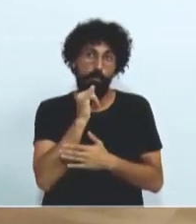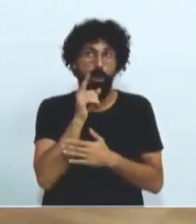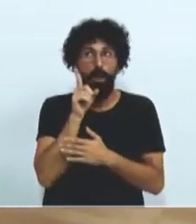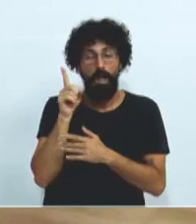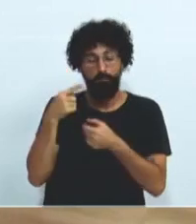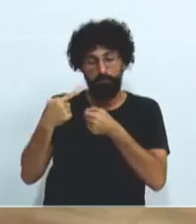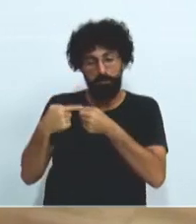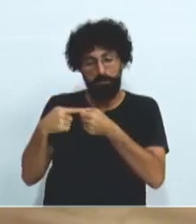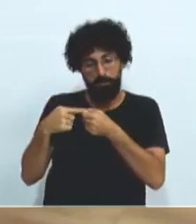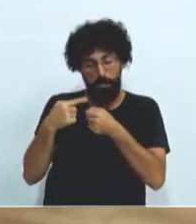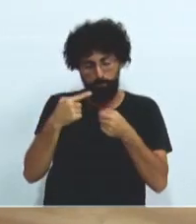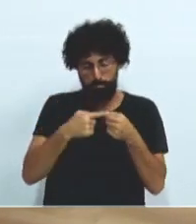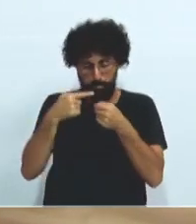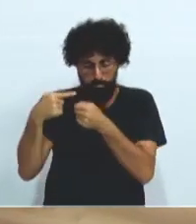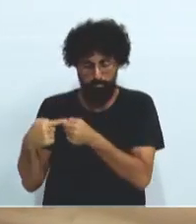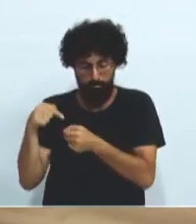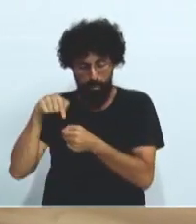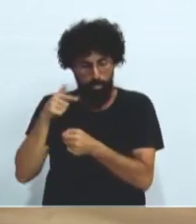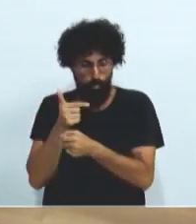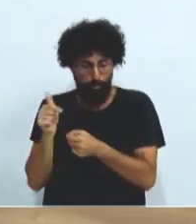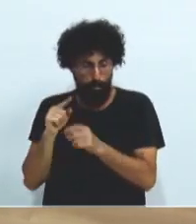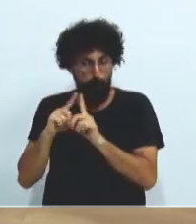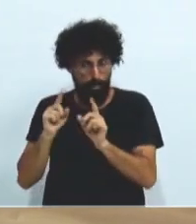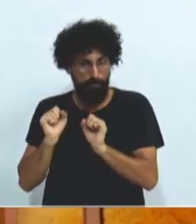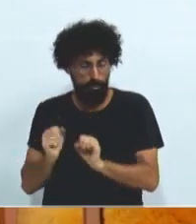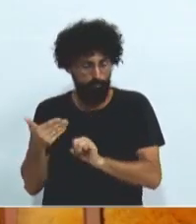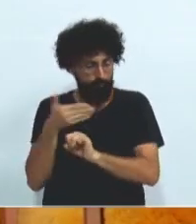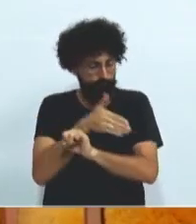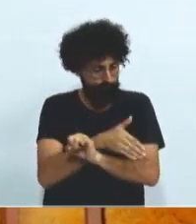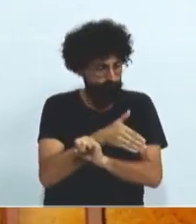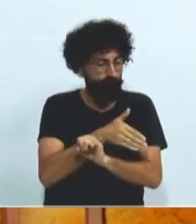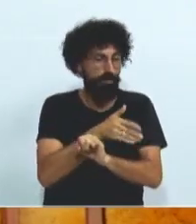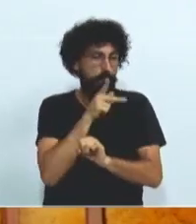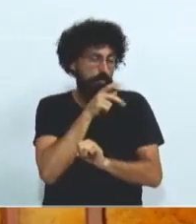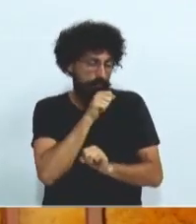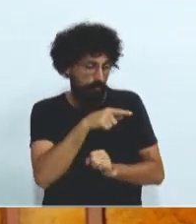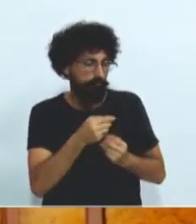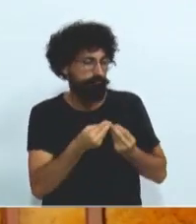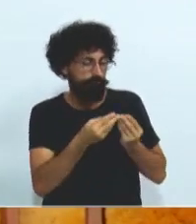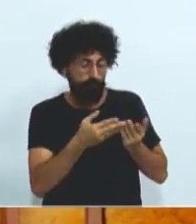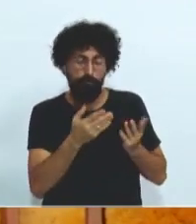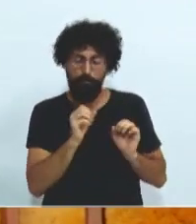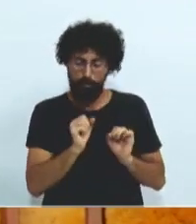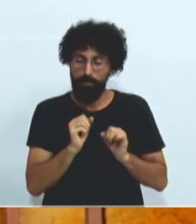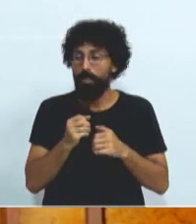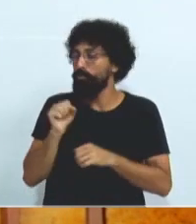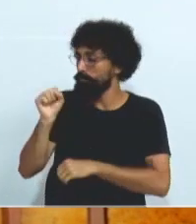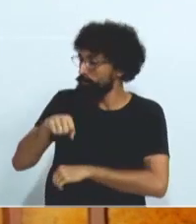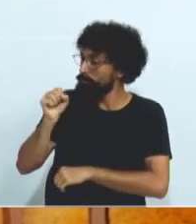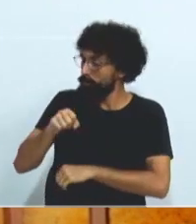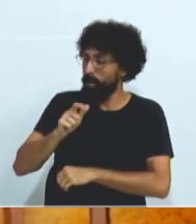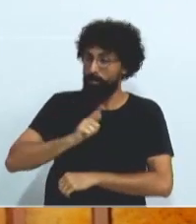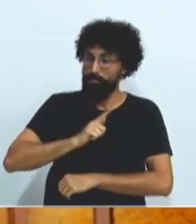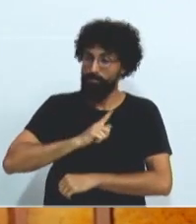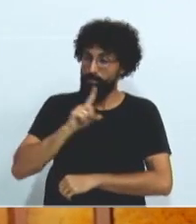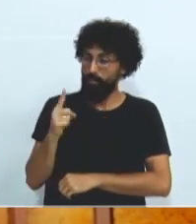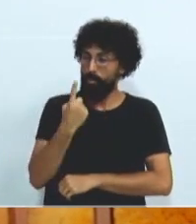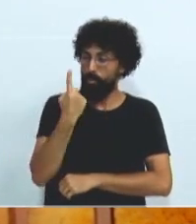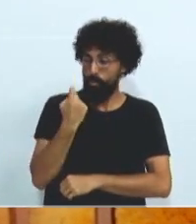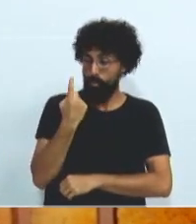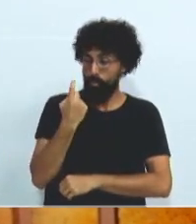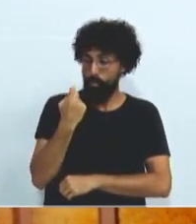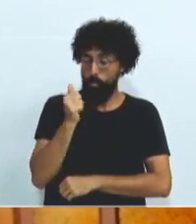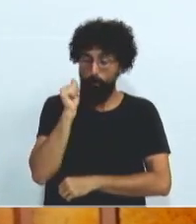continua sendo localizado. Exatamente. Então, a gente tem esse cadastro nacional. Para você ter uma ideia, hoje eu tenho uma paciente que ela está no cadastro